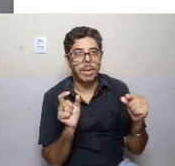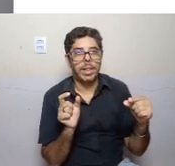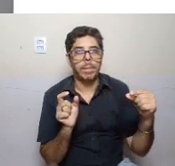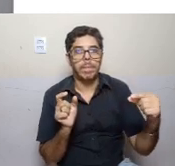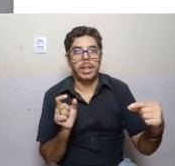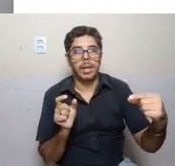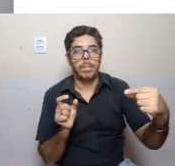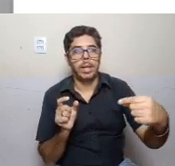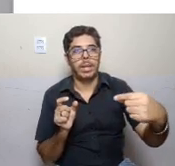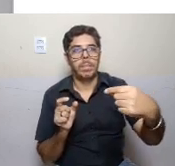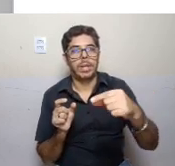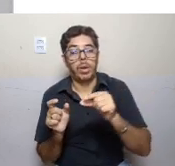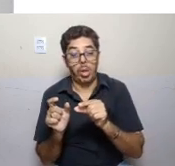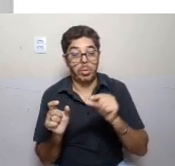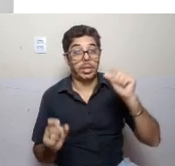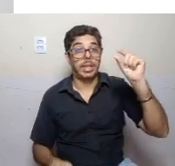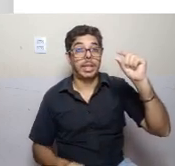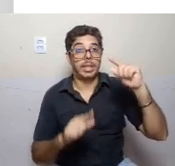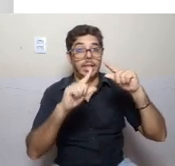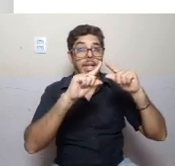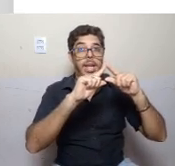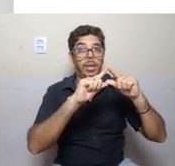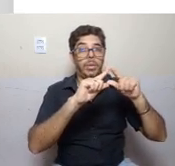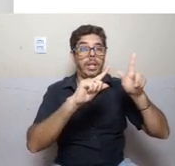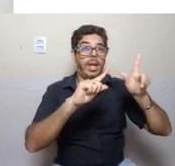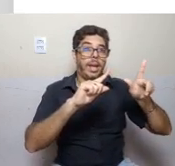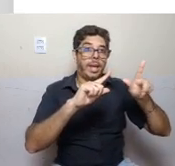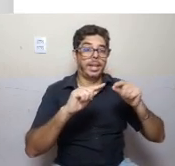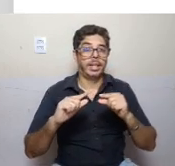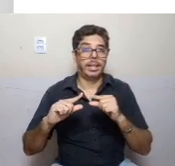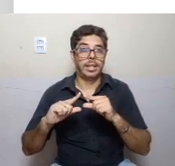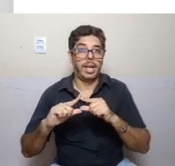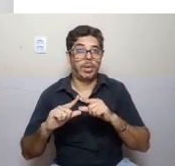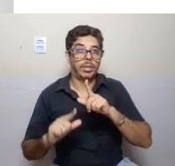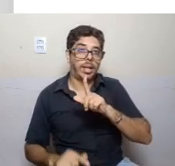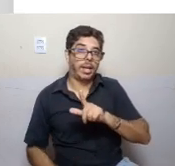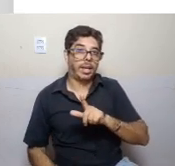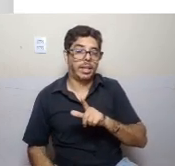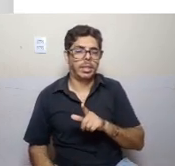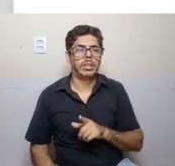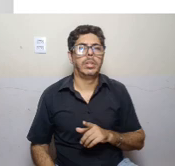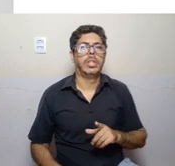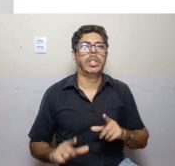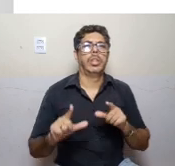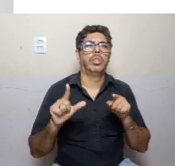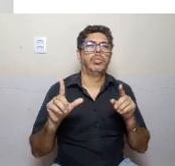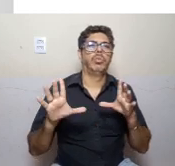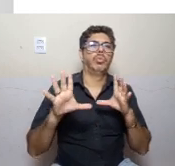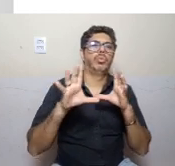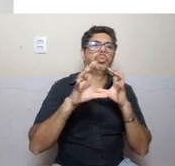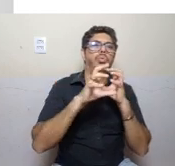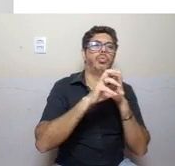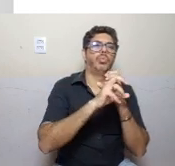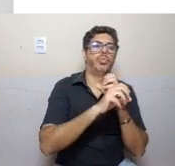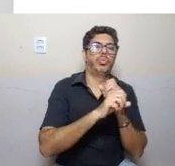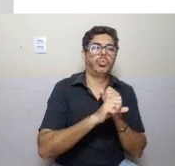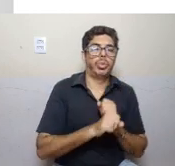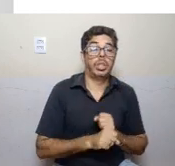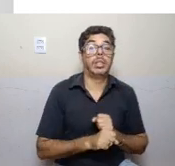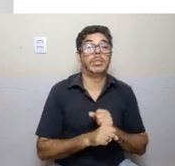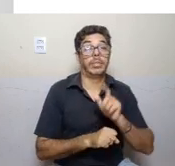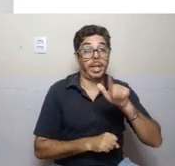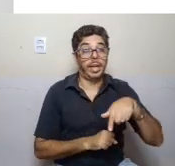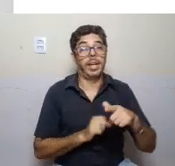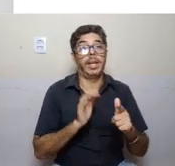curtos, encadeados, cada um de comprimento ΔL. A lei de Ampère vai lidar com os produtos entre esses pequenos segmentos